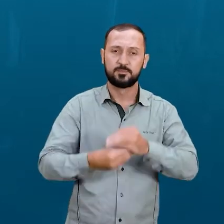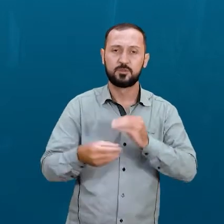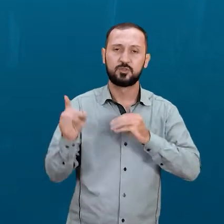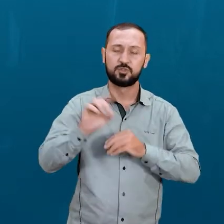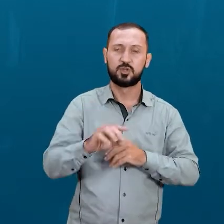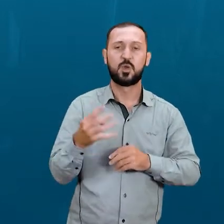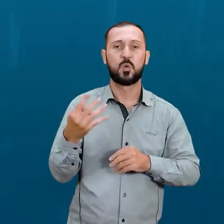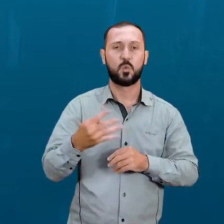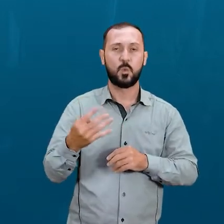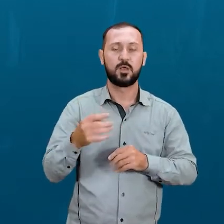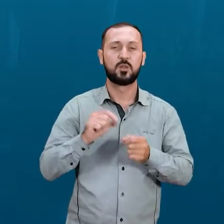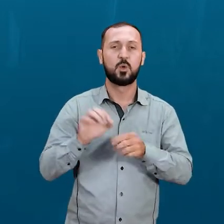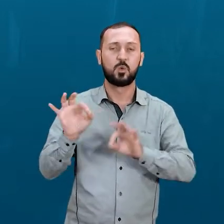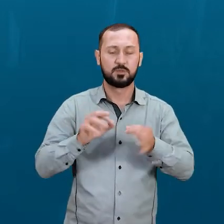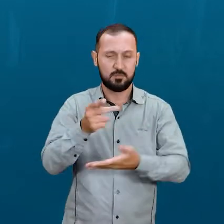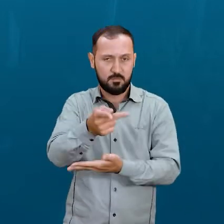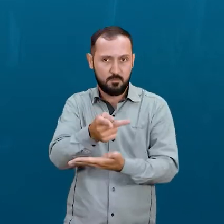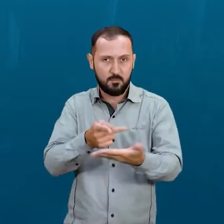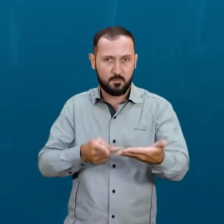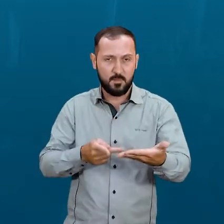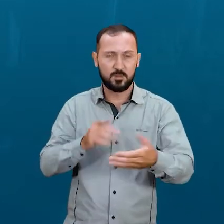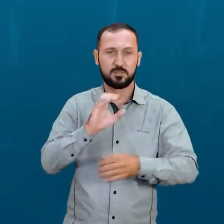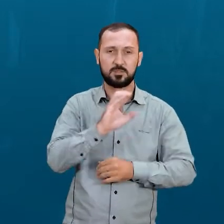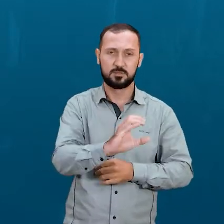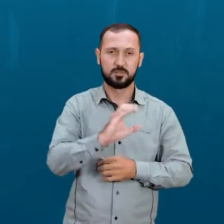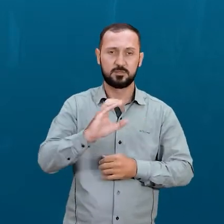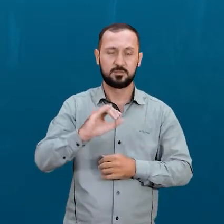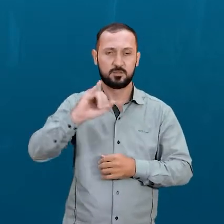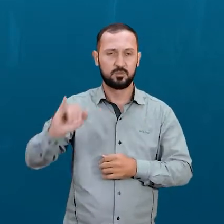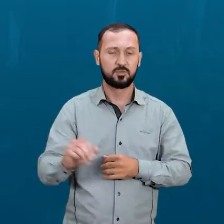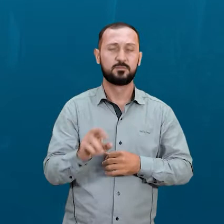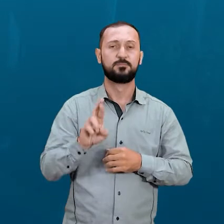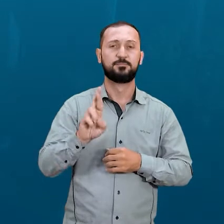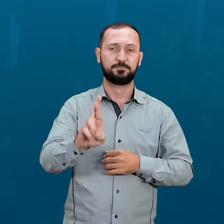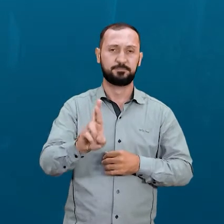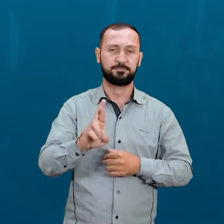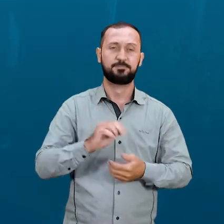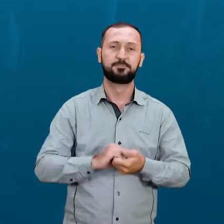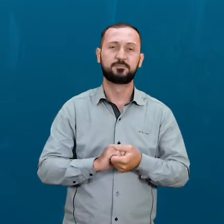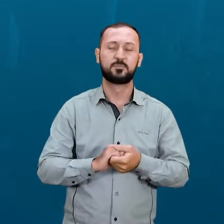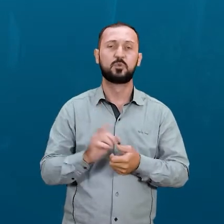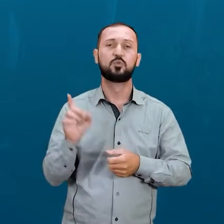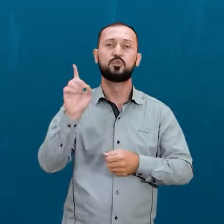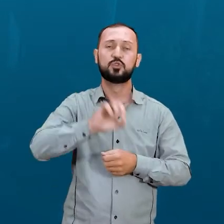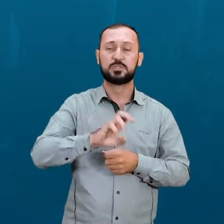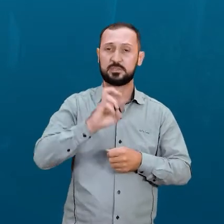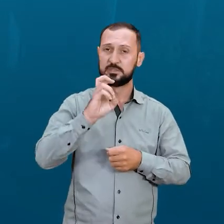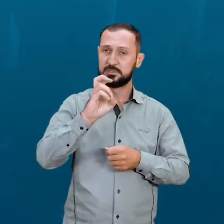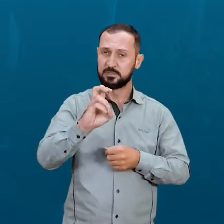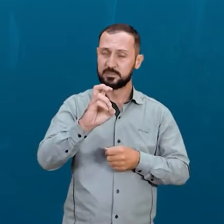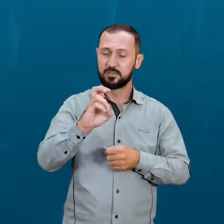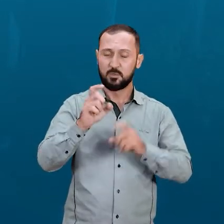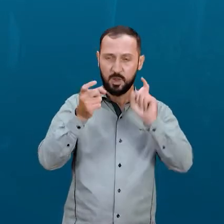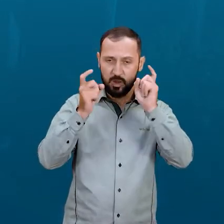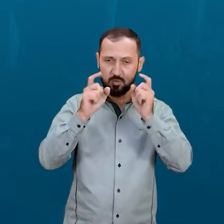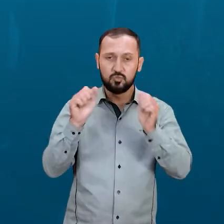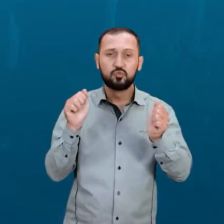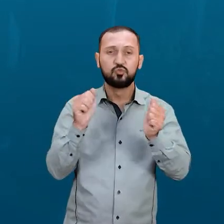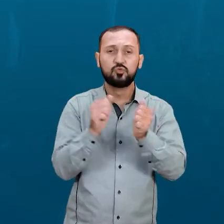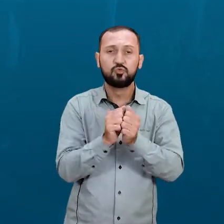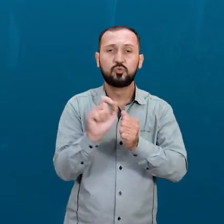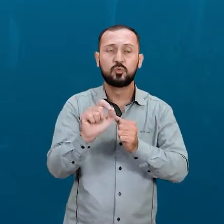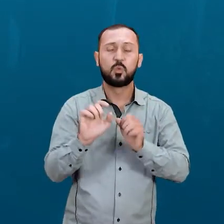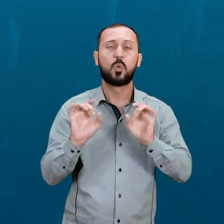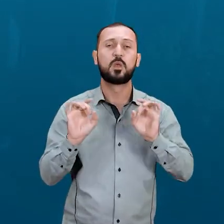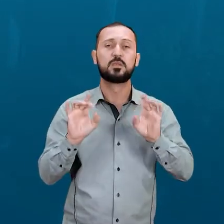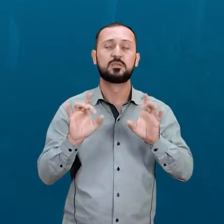emendas e no dia 4 a emissão do parecer pela Comissão de Constituição, Justiça e Redação. Já no dia 5, uma nova reunião com